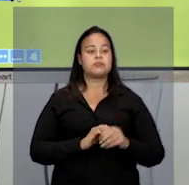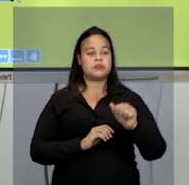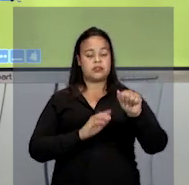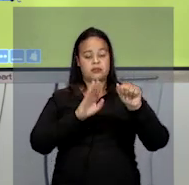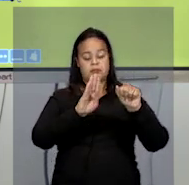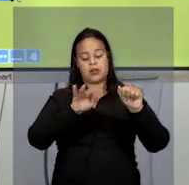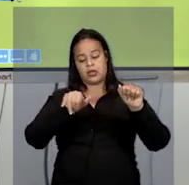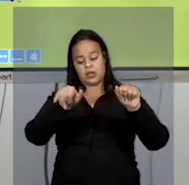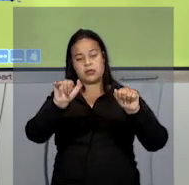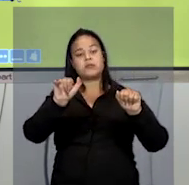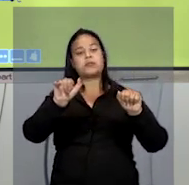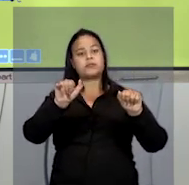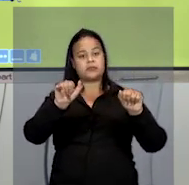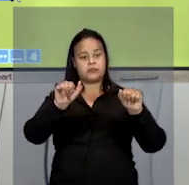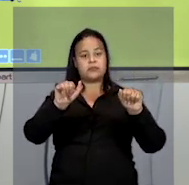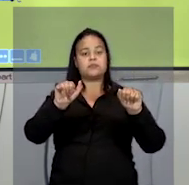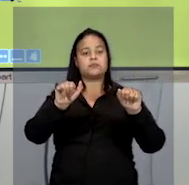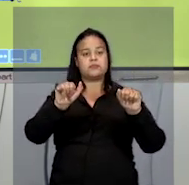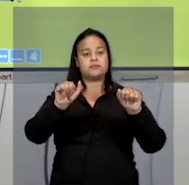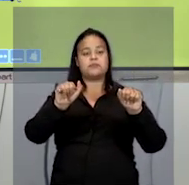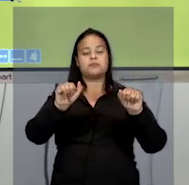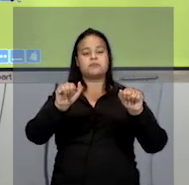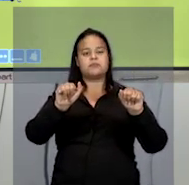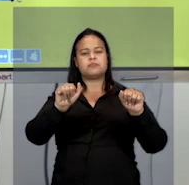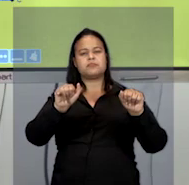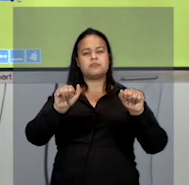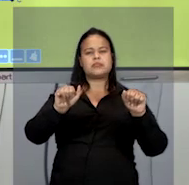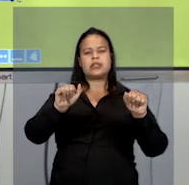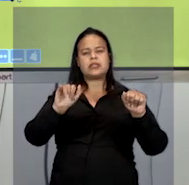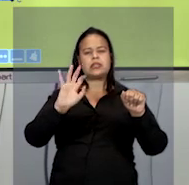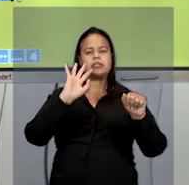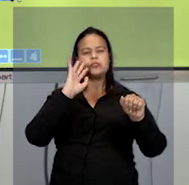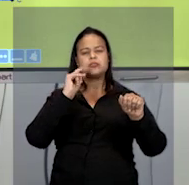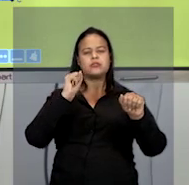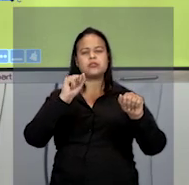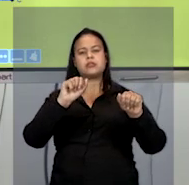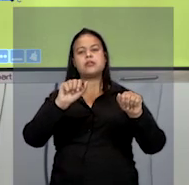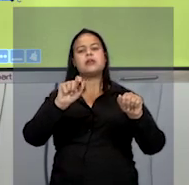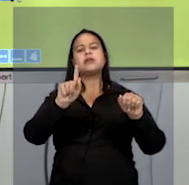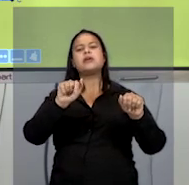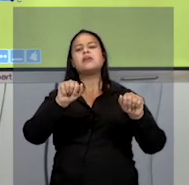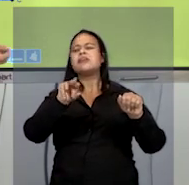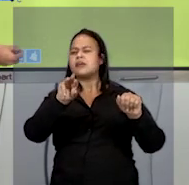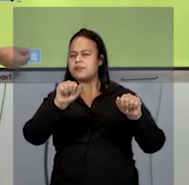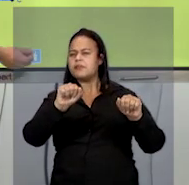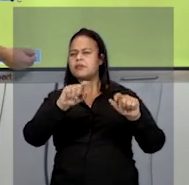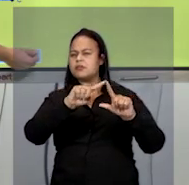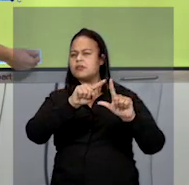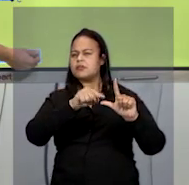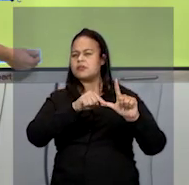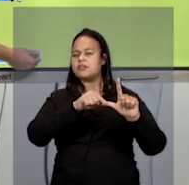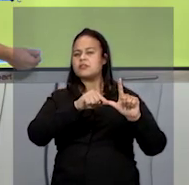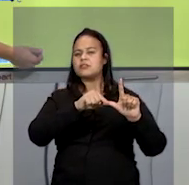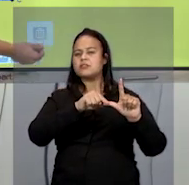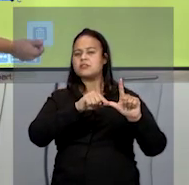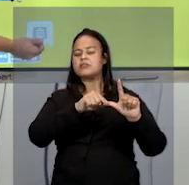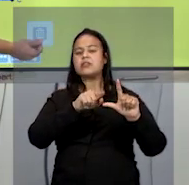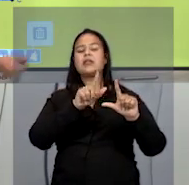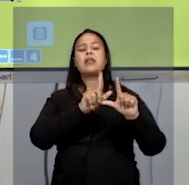beta e, se eu não me engano, é gama que chama esse ângulo, essa letra